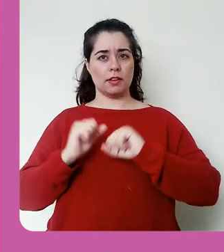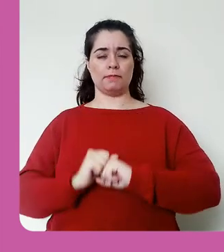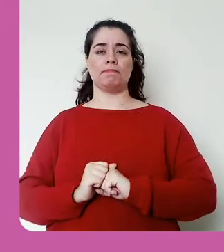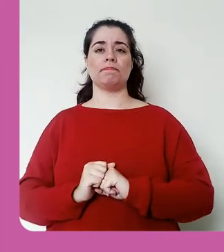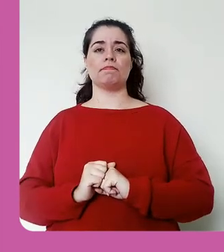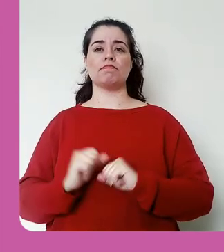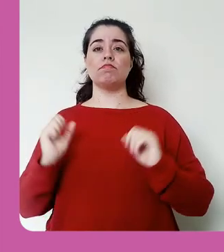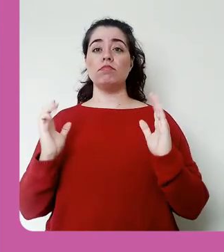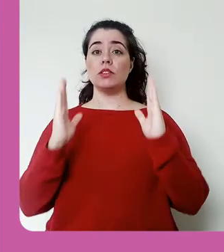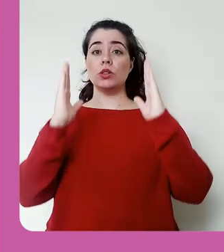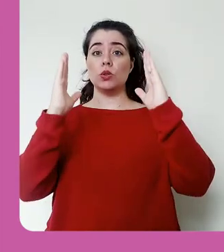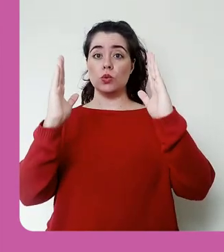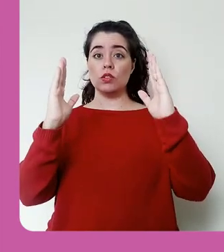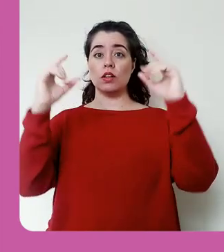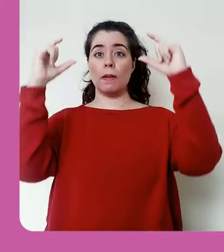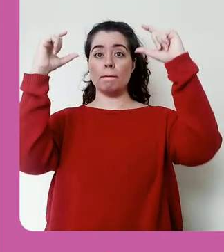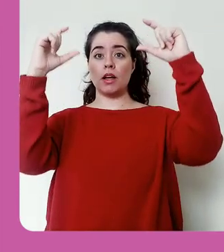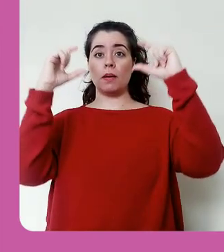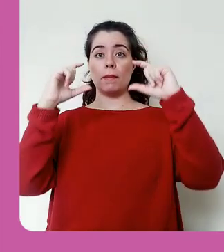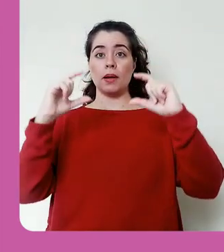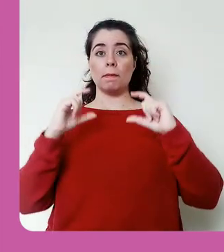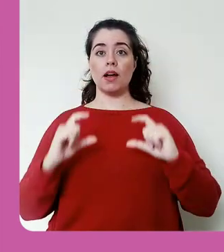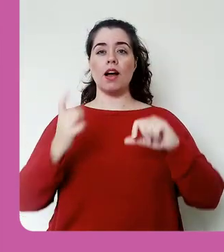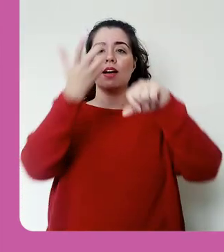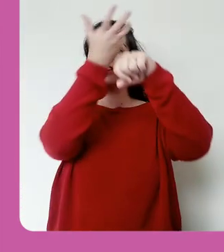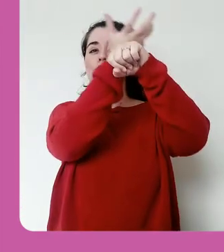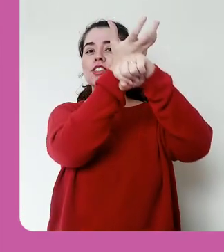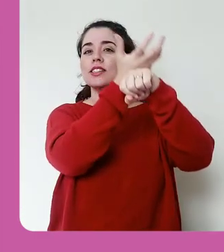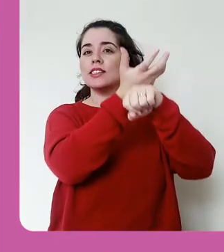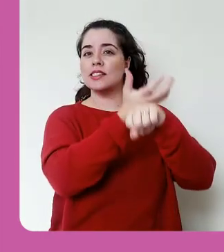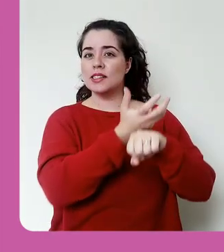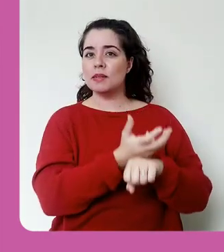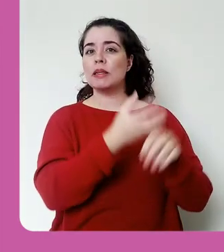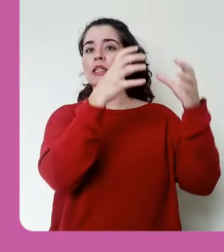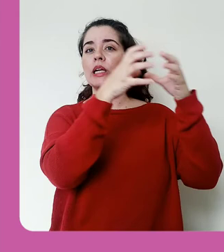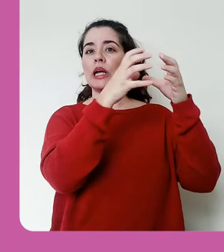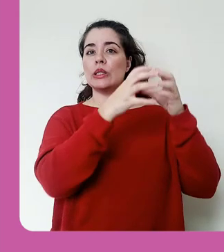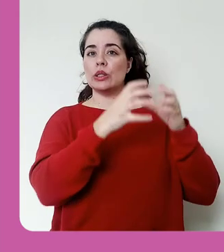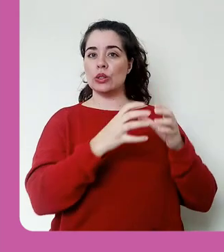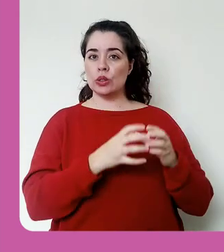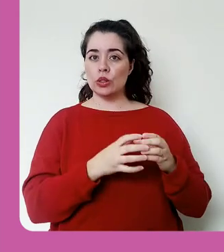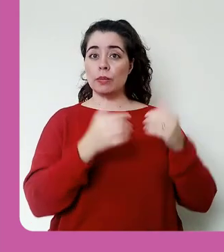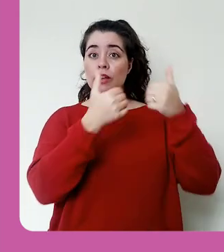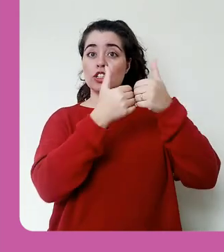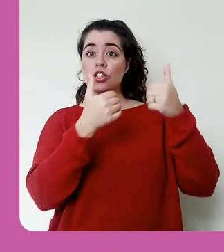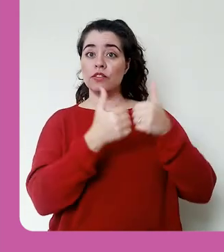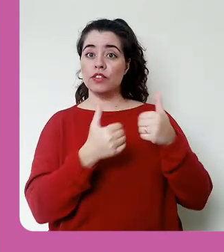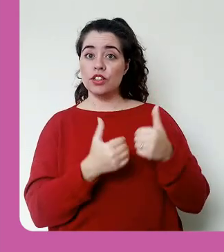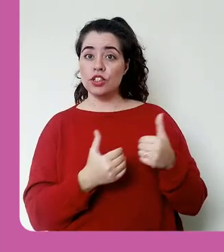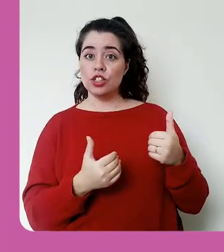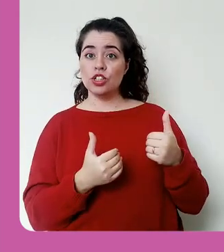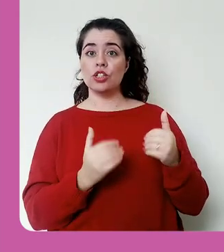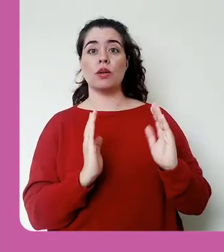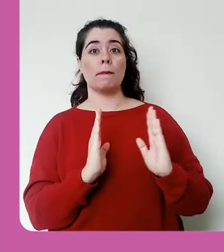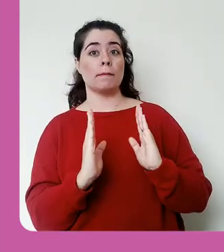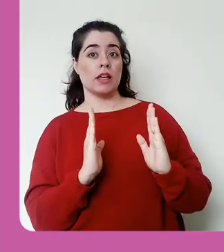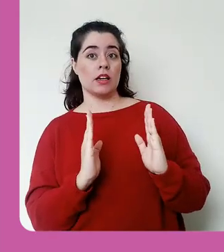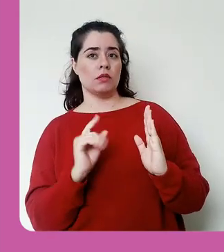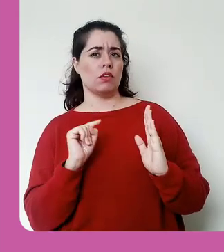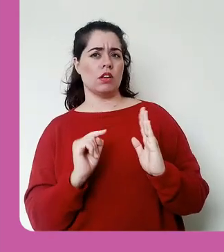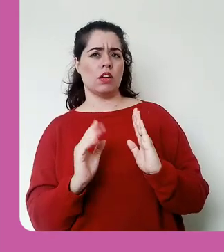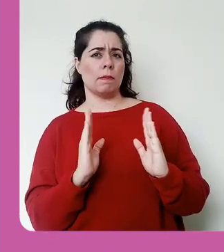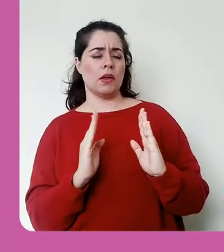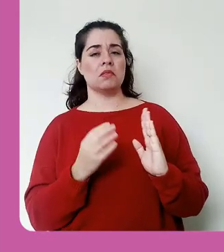bloco central as disciplinas e turmas de acordo divididos por período. Pode ser